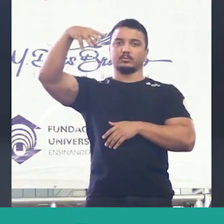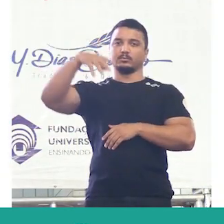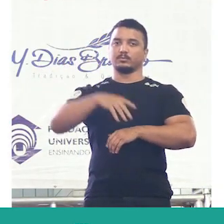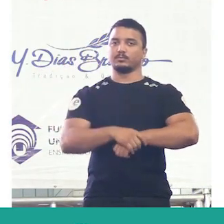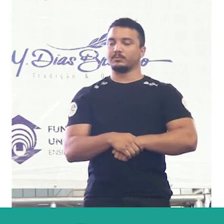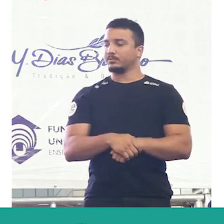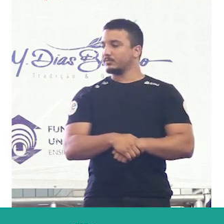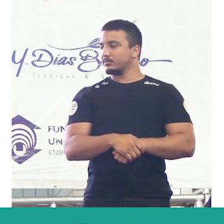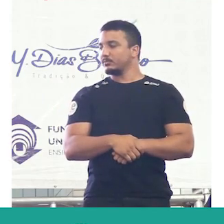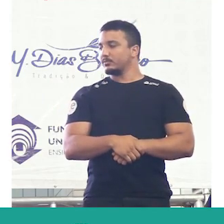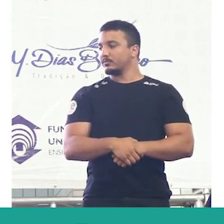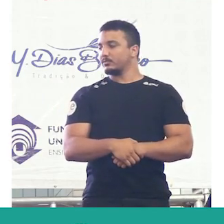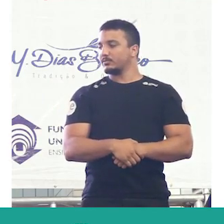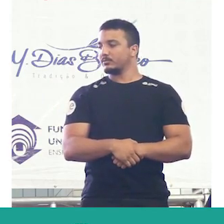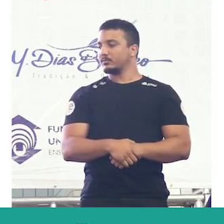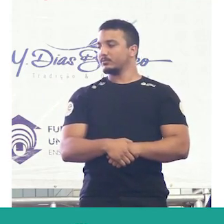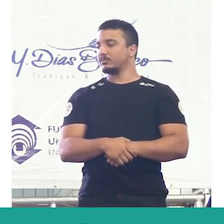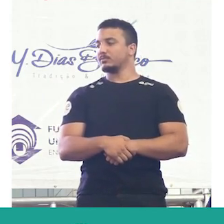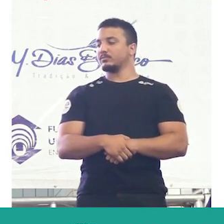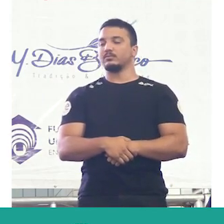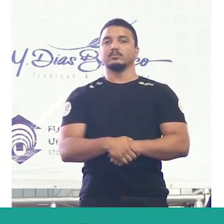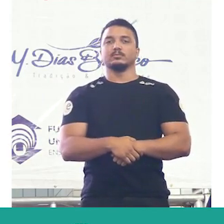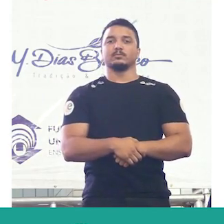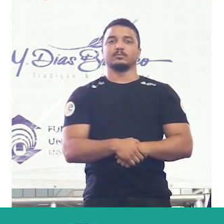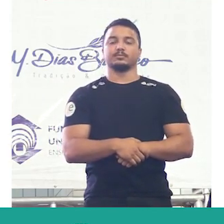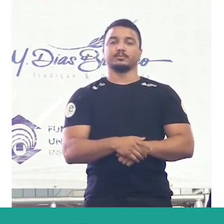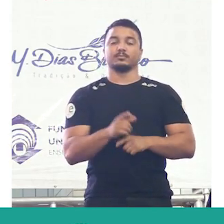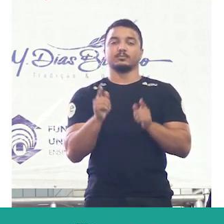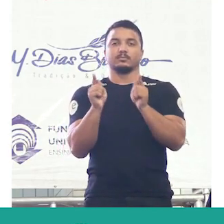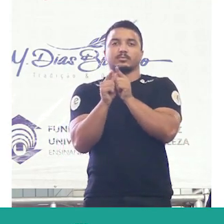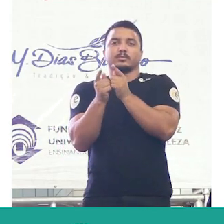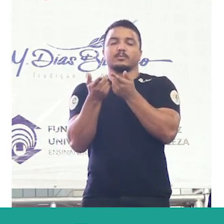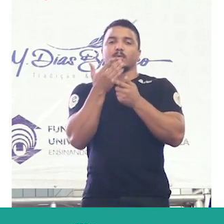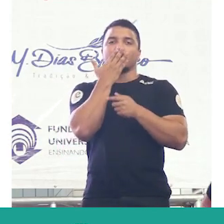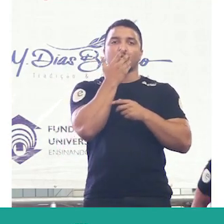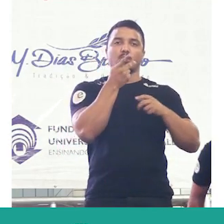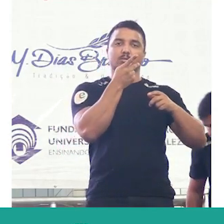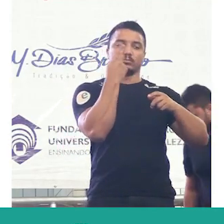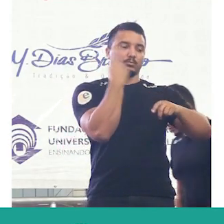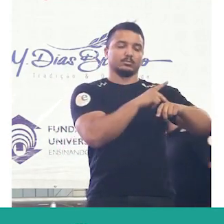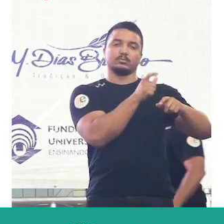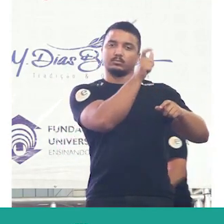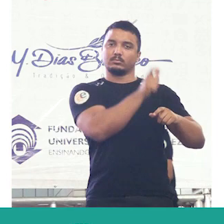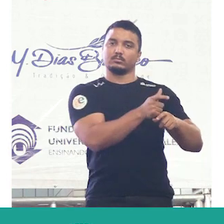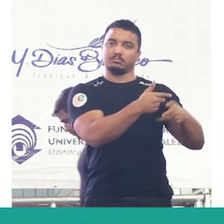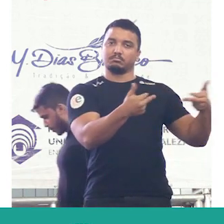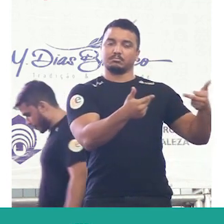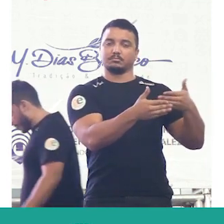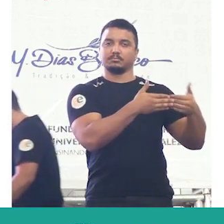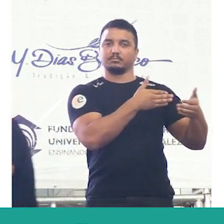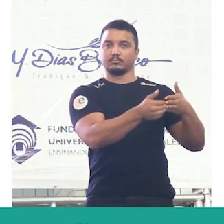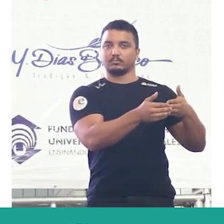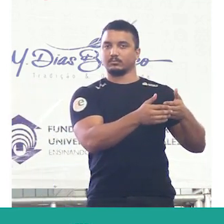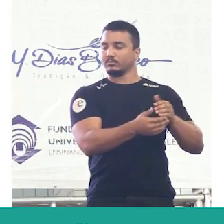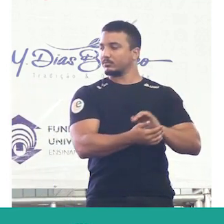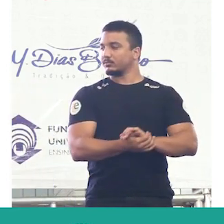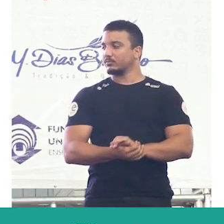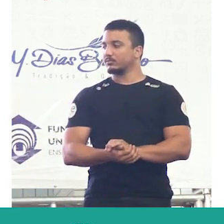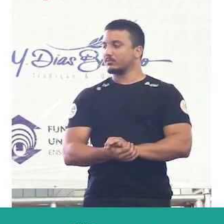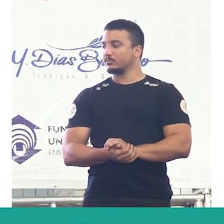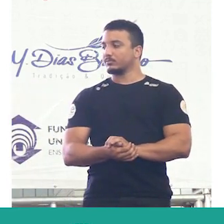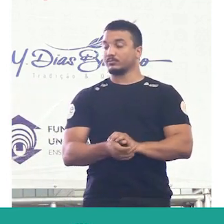frente. Para frente. Um pouco sobre as cores do objeto. Vamos lá. Presta